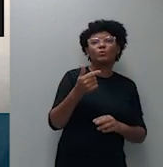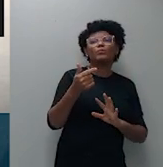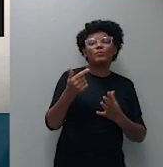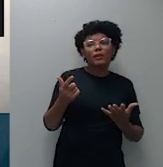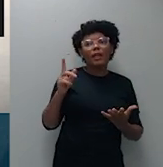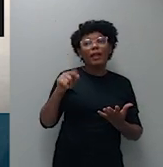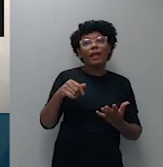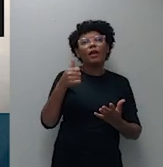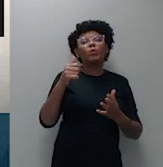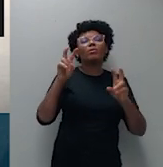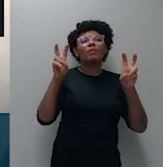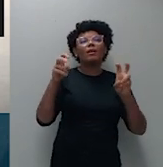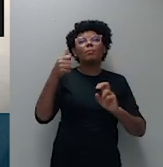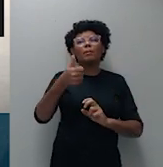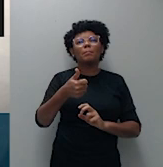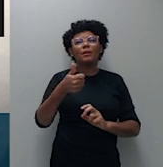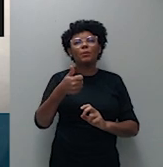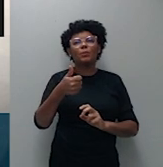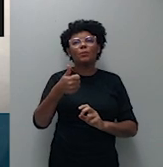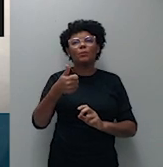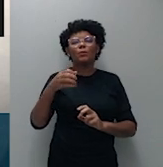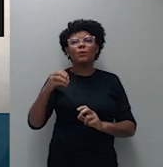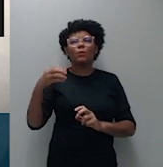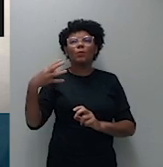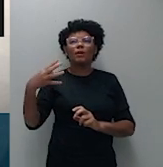ao tema 1046